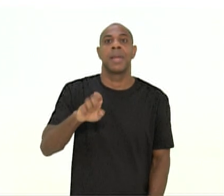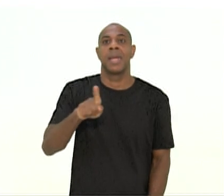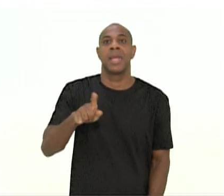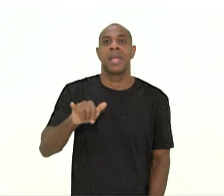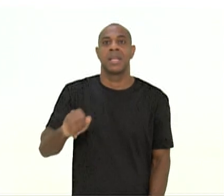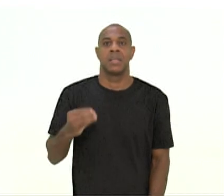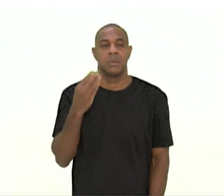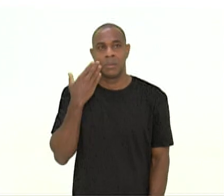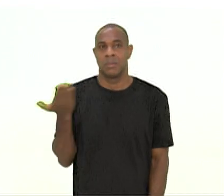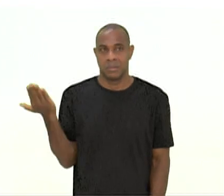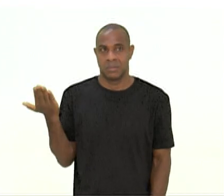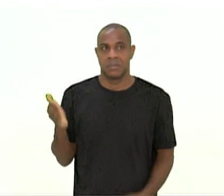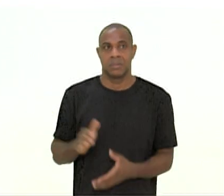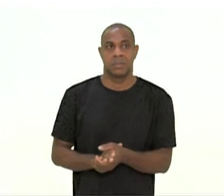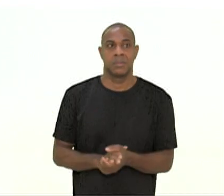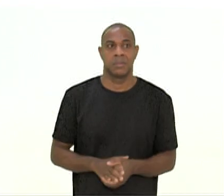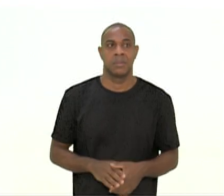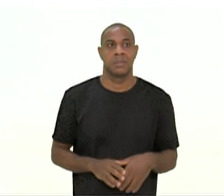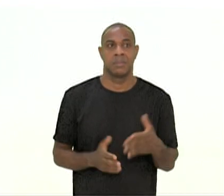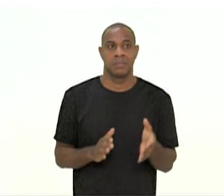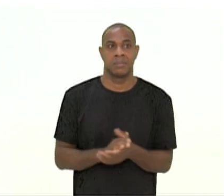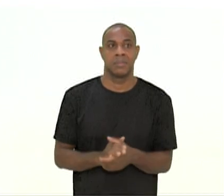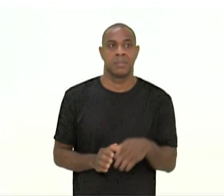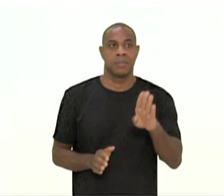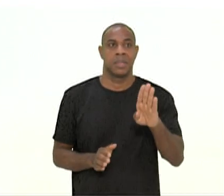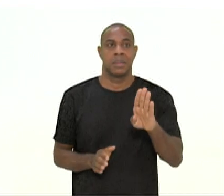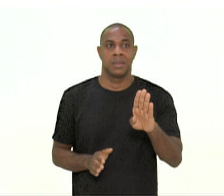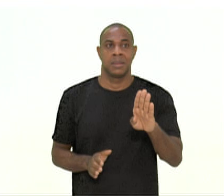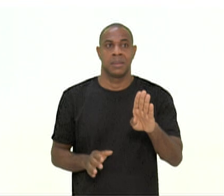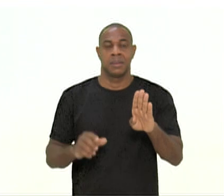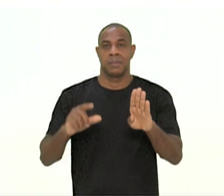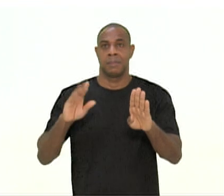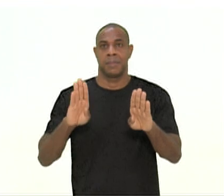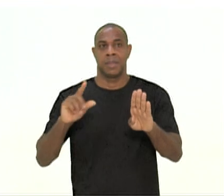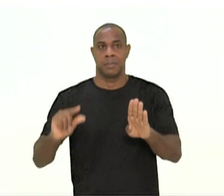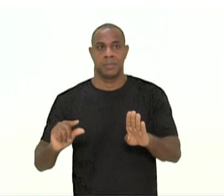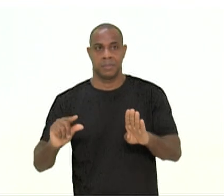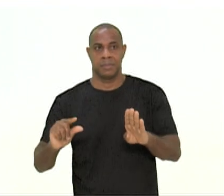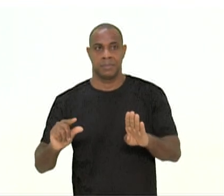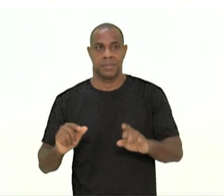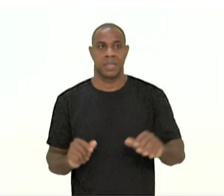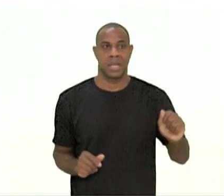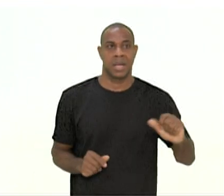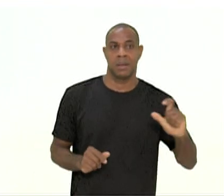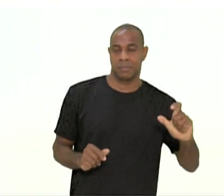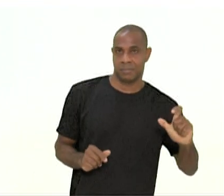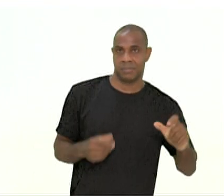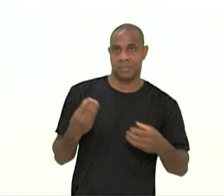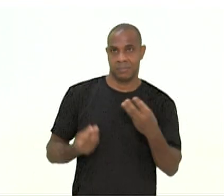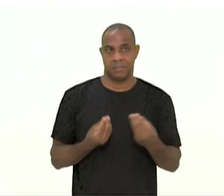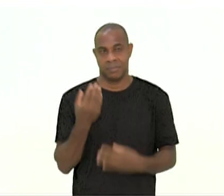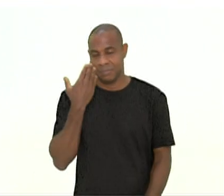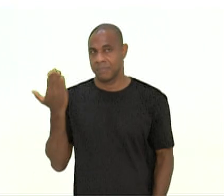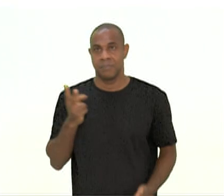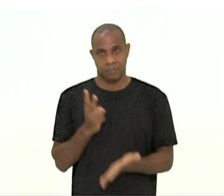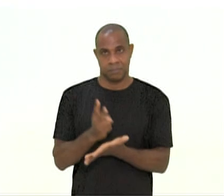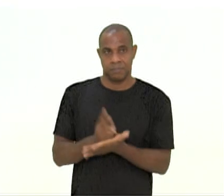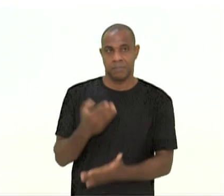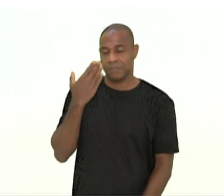Bzão e B minúsculo e altura H, certo? Vamos continuando